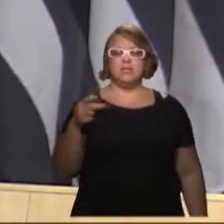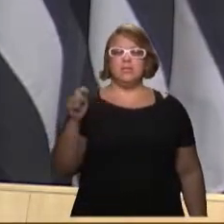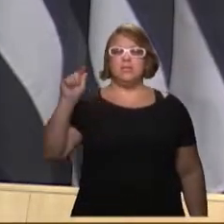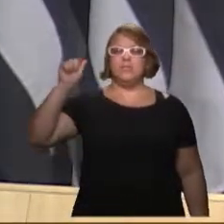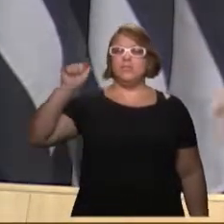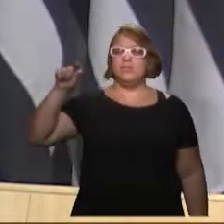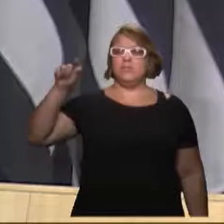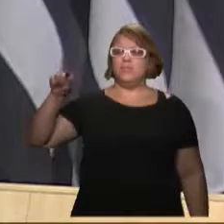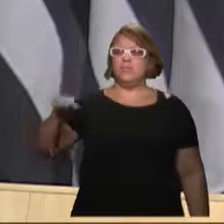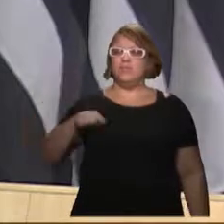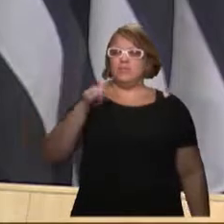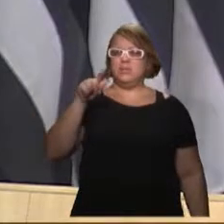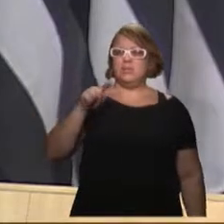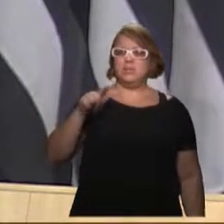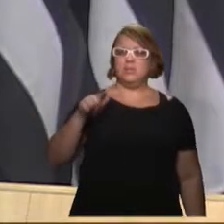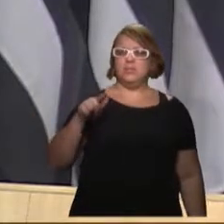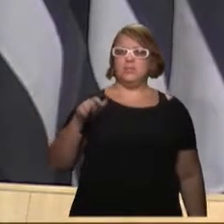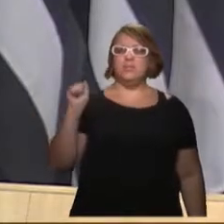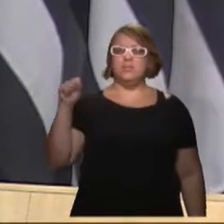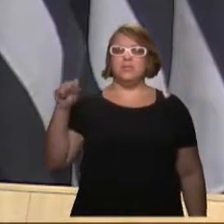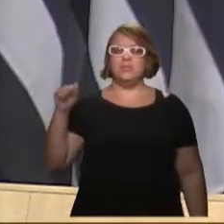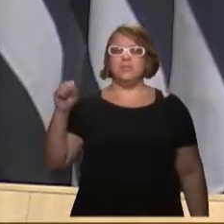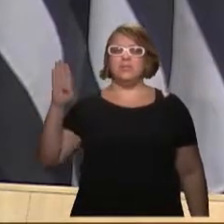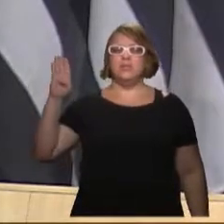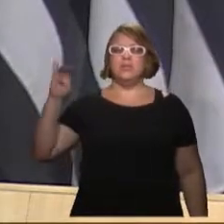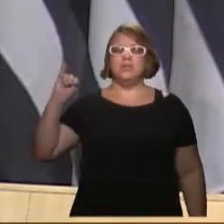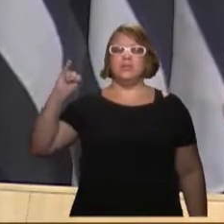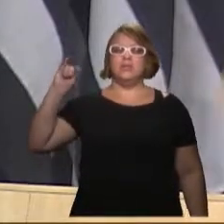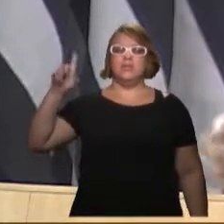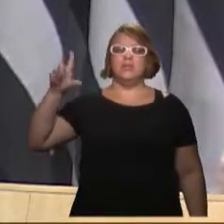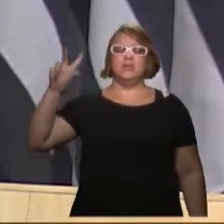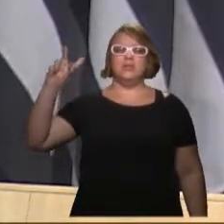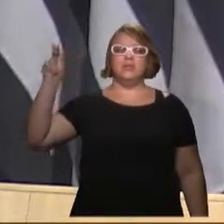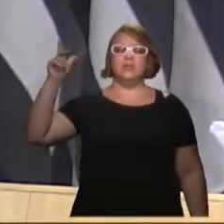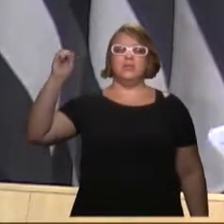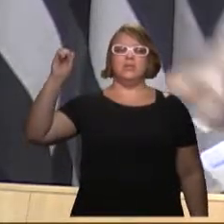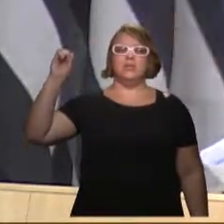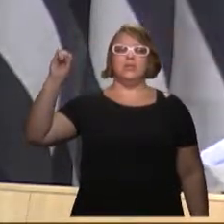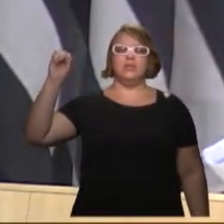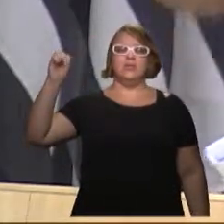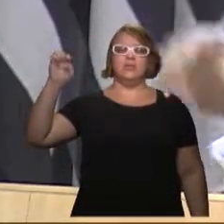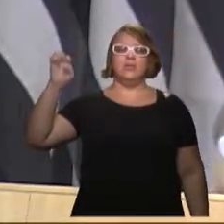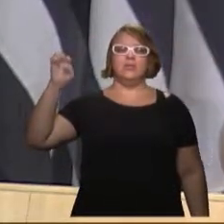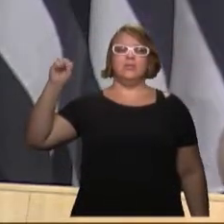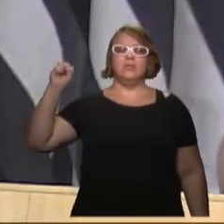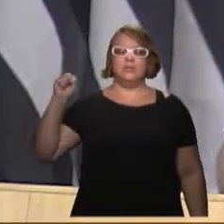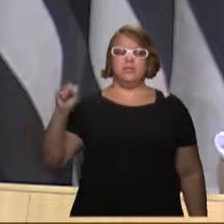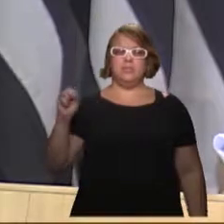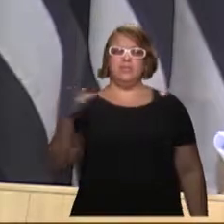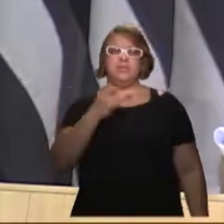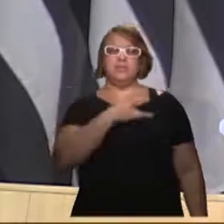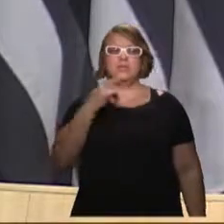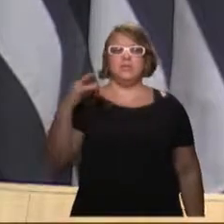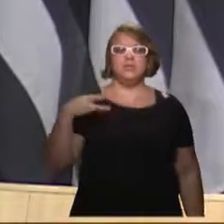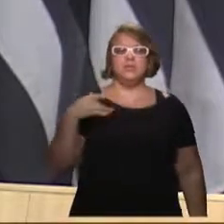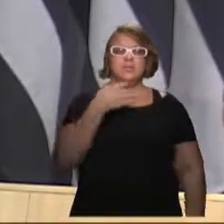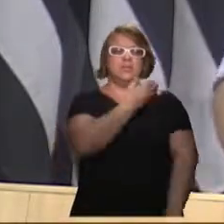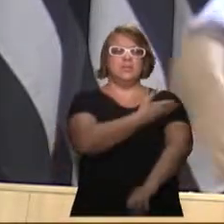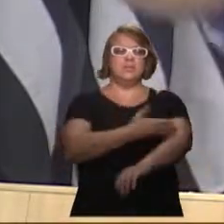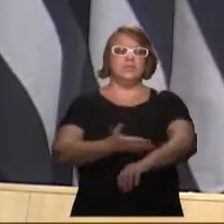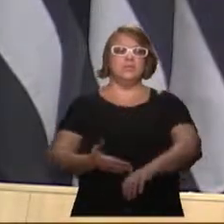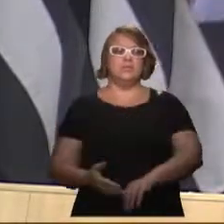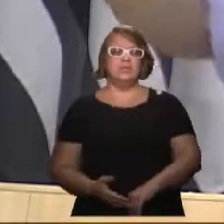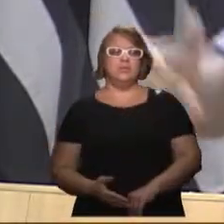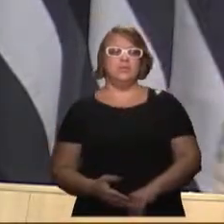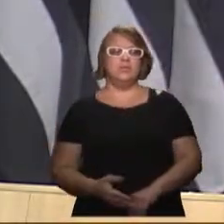de reais. E Taubaté, de fato, precisa de bilhões de reais. Mas precisa para investir na saúde, na educação,